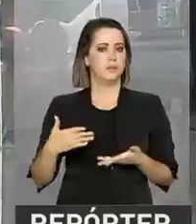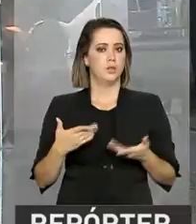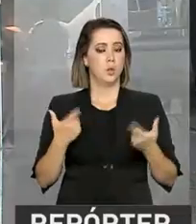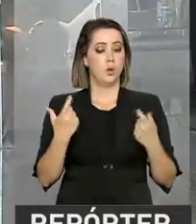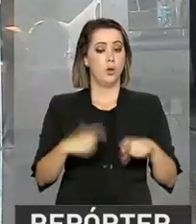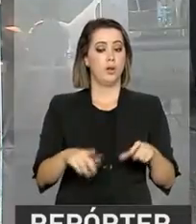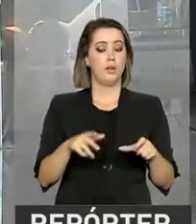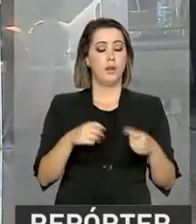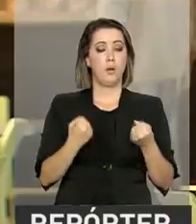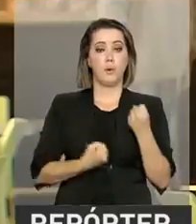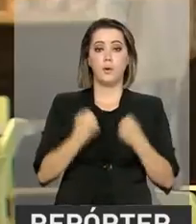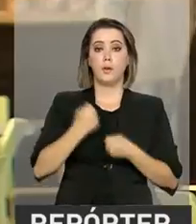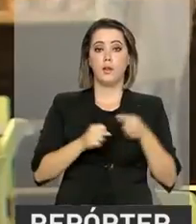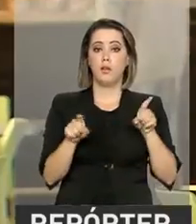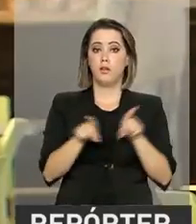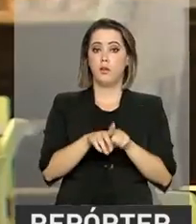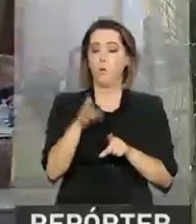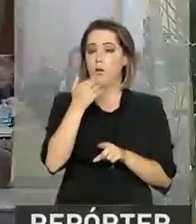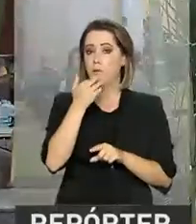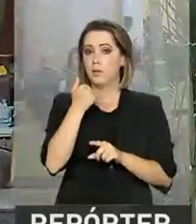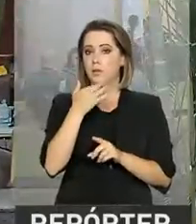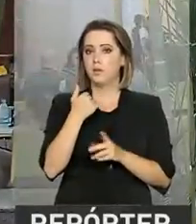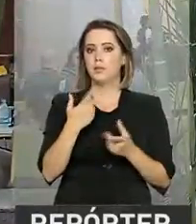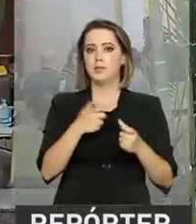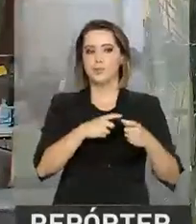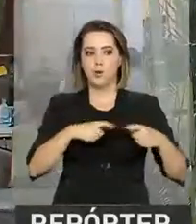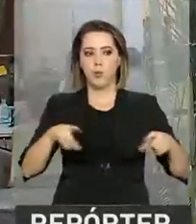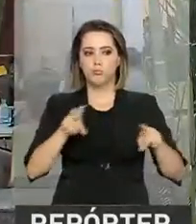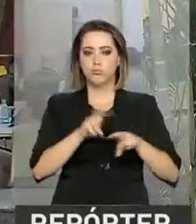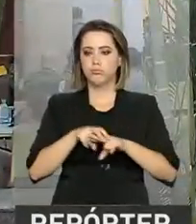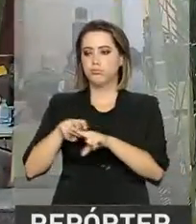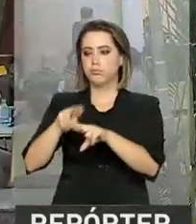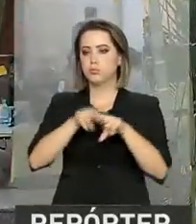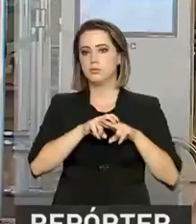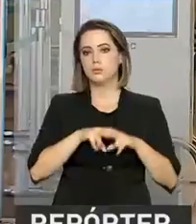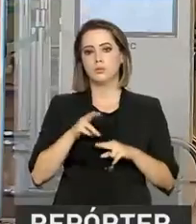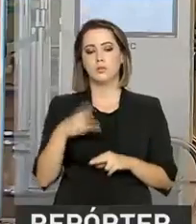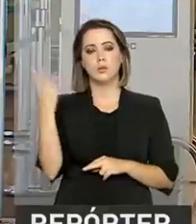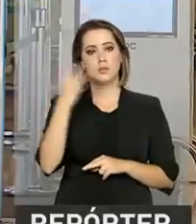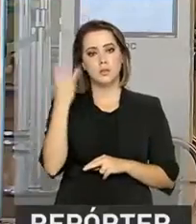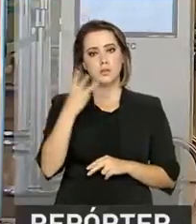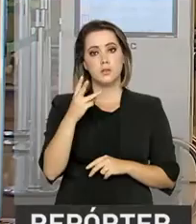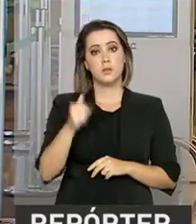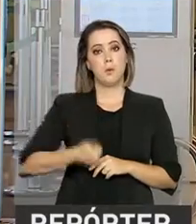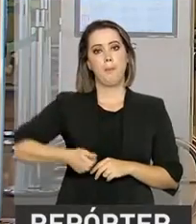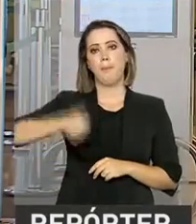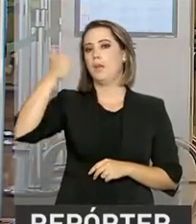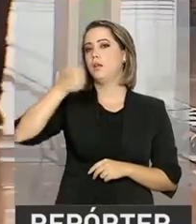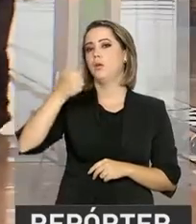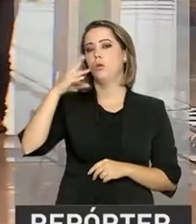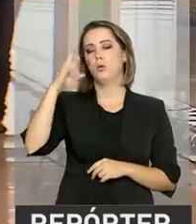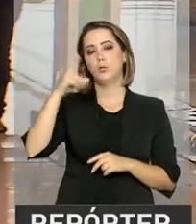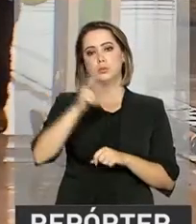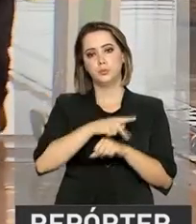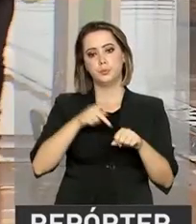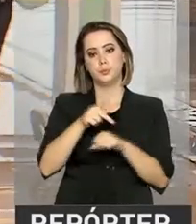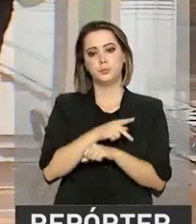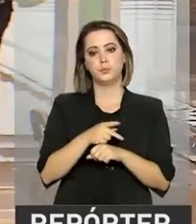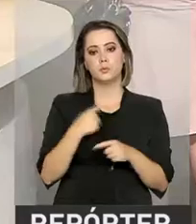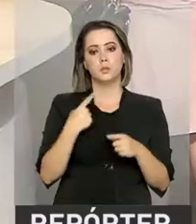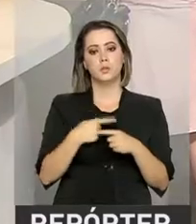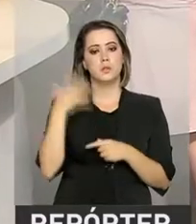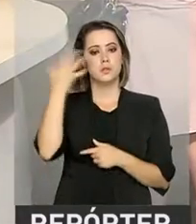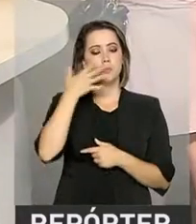estacionamento, áreas de convívio e alimentação, e é considerado o terceiro melhor do país. Quem chega ou decola por lá explica por